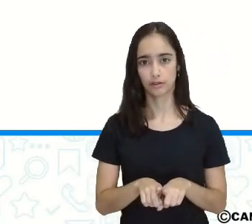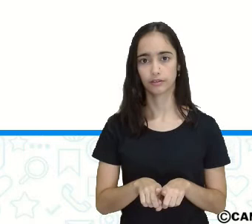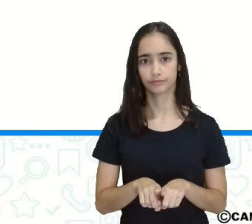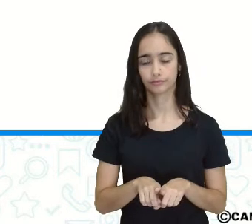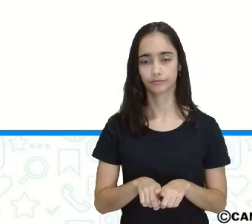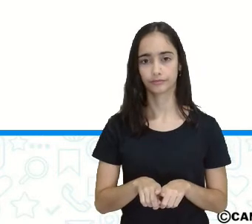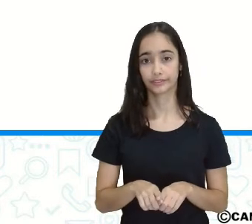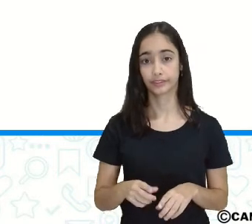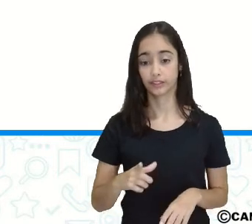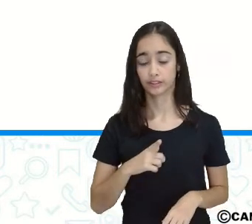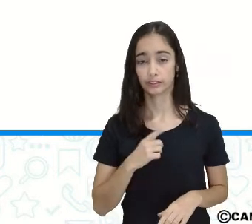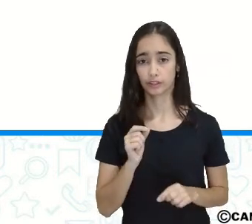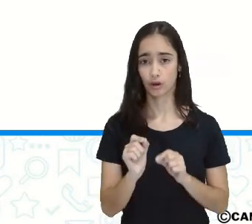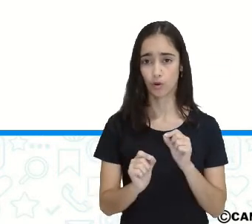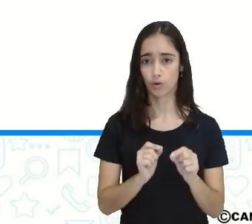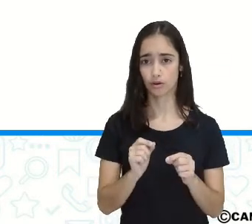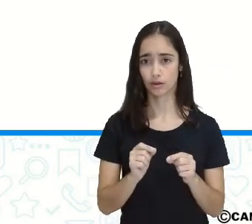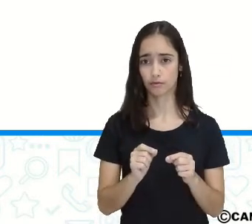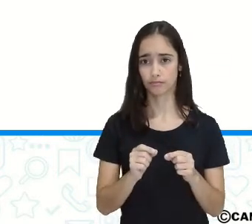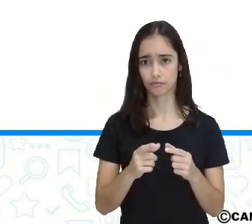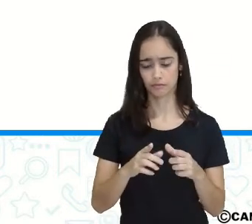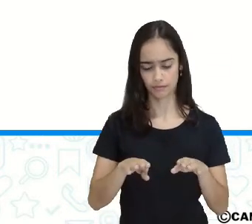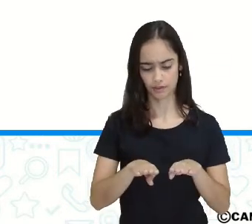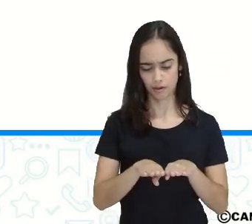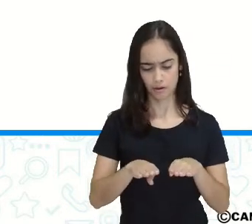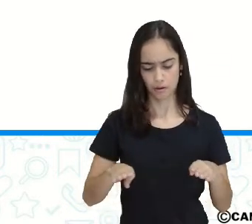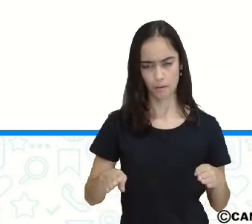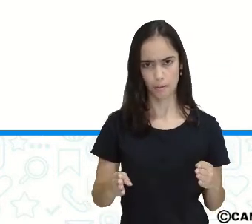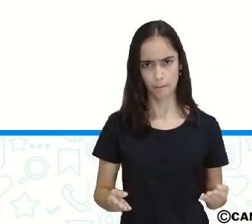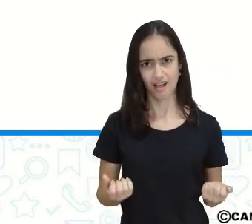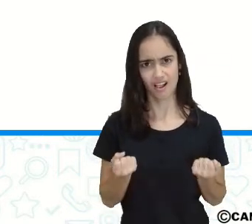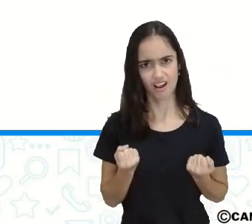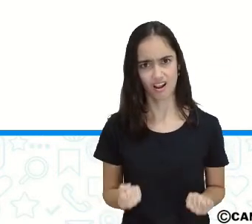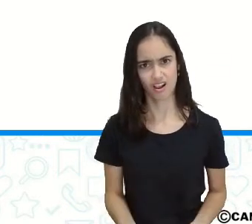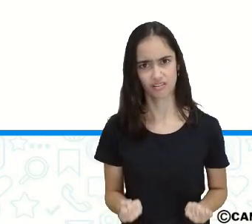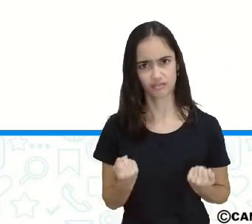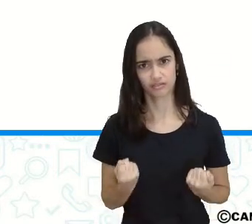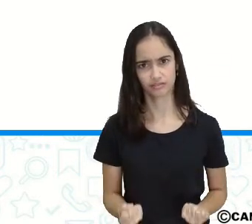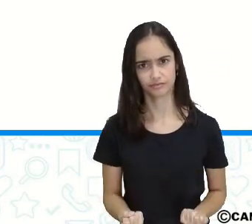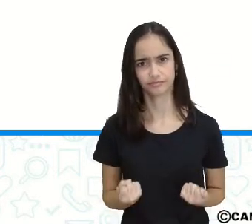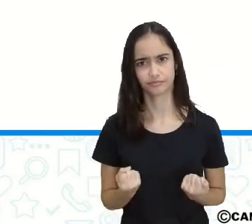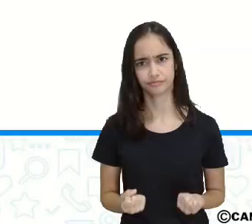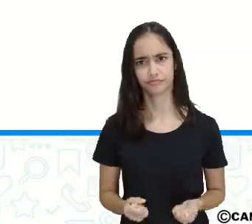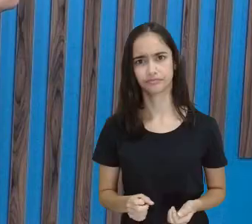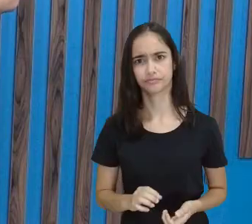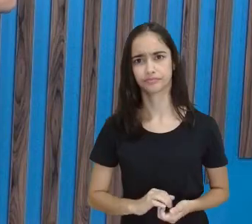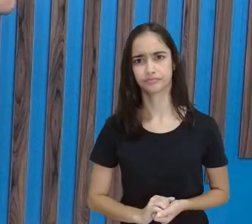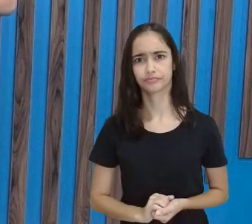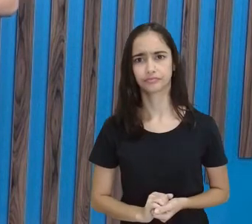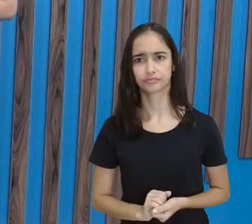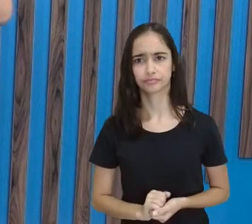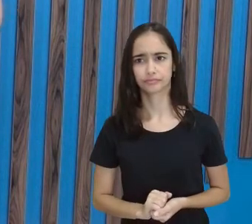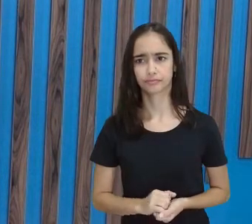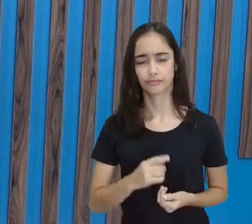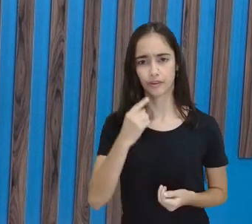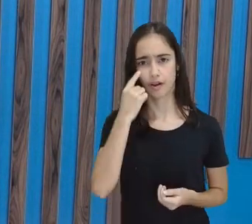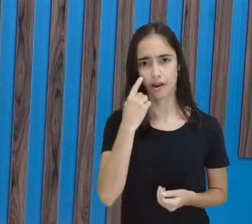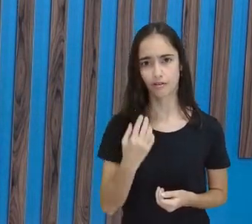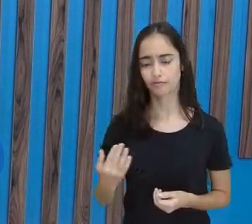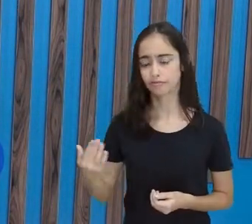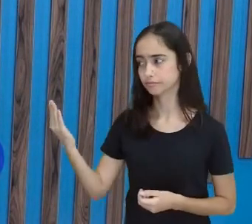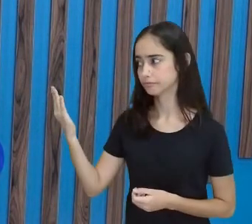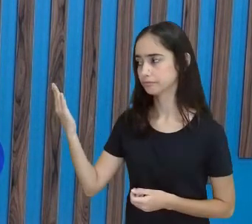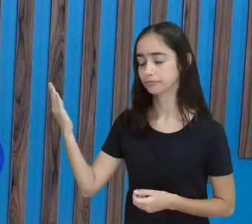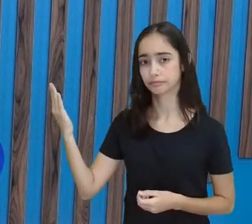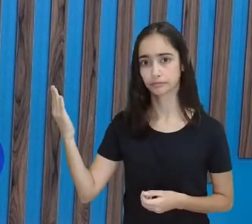aí a balança, por exemplo, essa balança branquinha aí. Me coloca na tela também, por favor. Pronto.